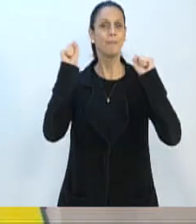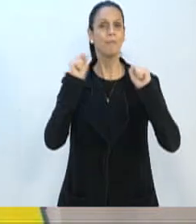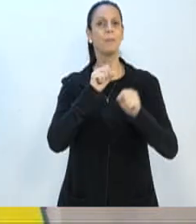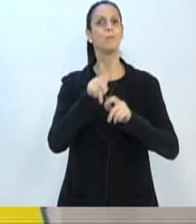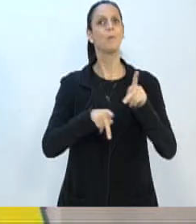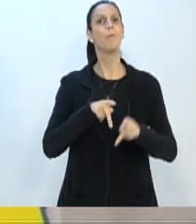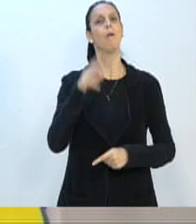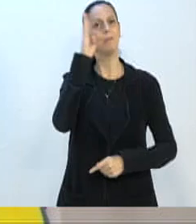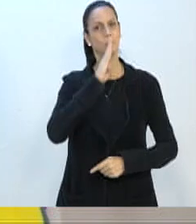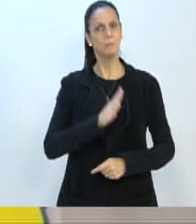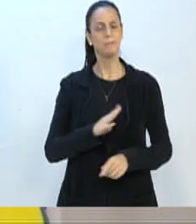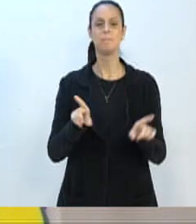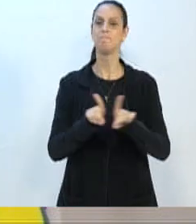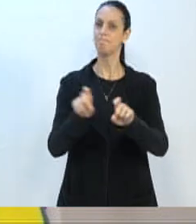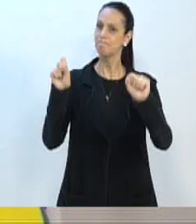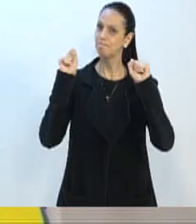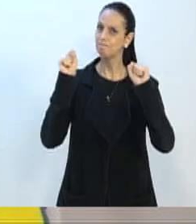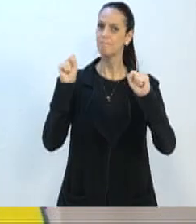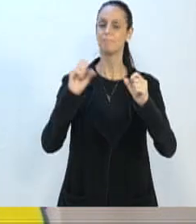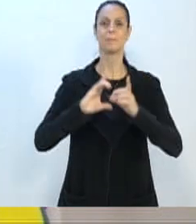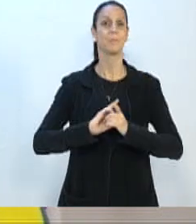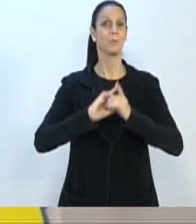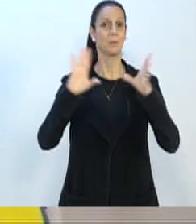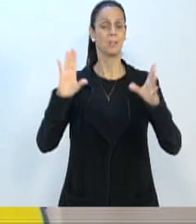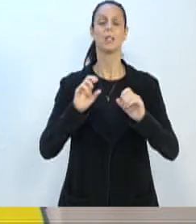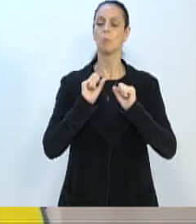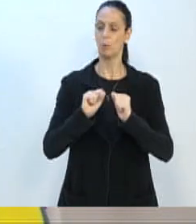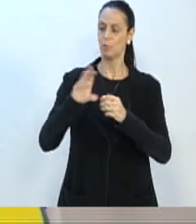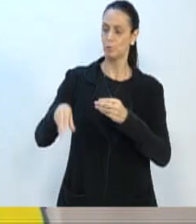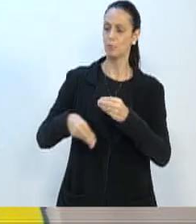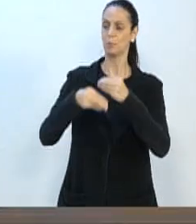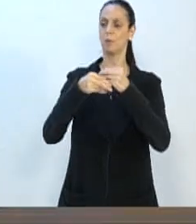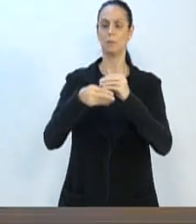e viva a democracia conceito